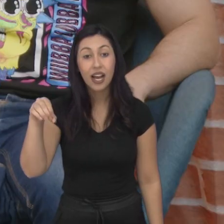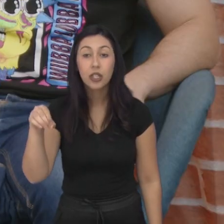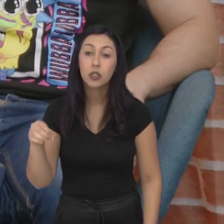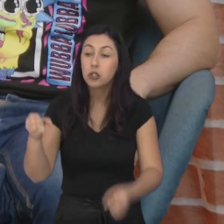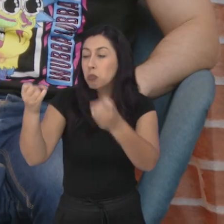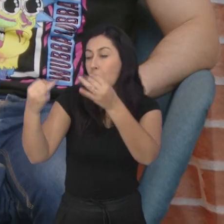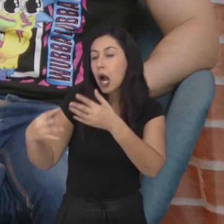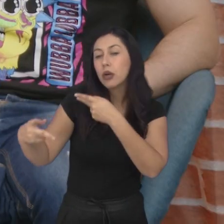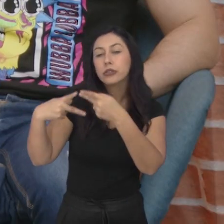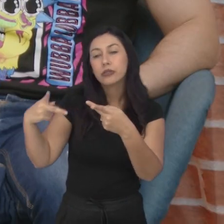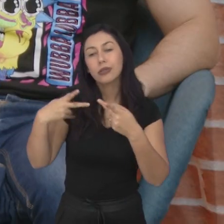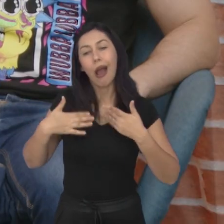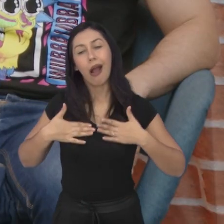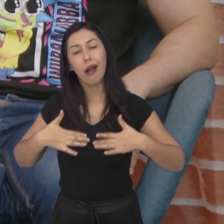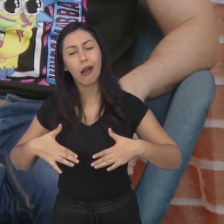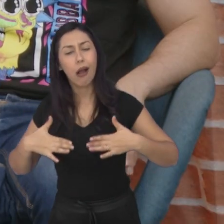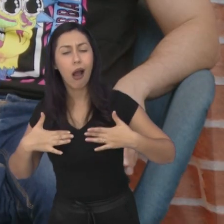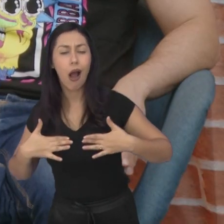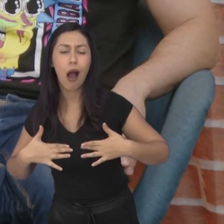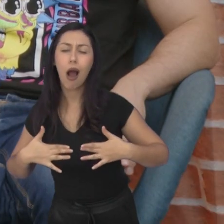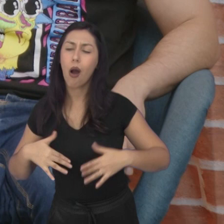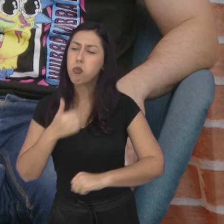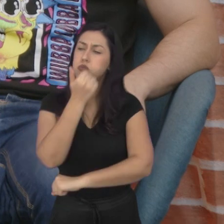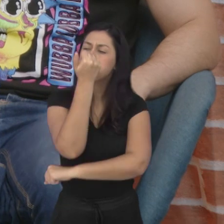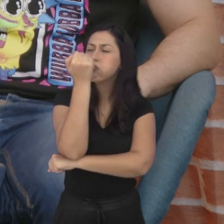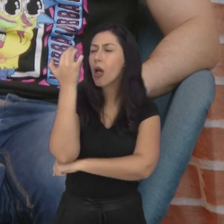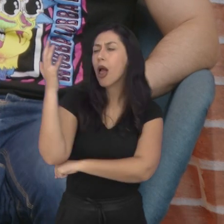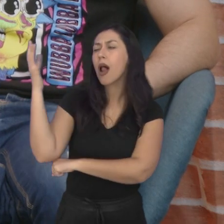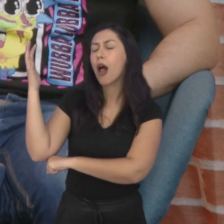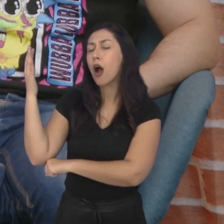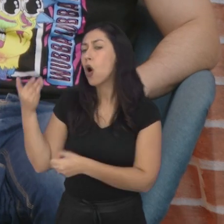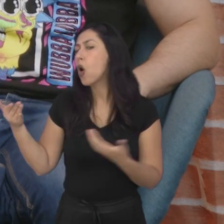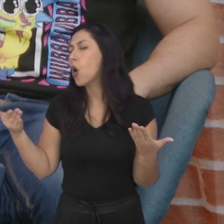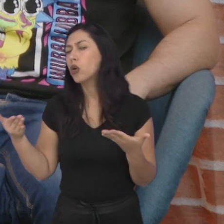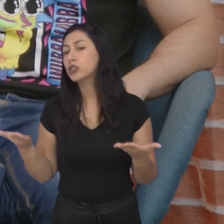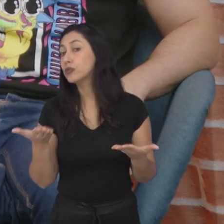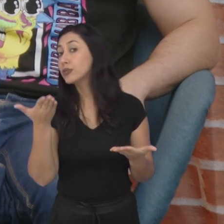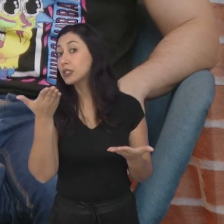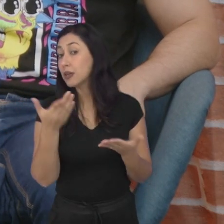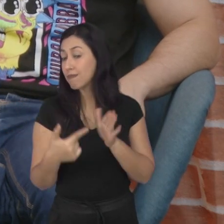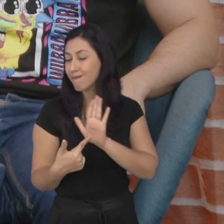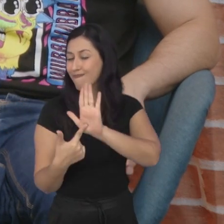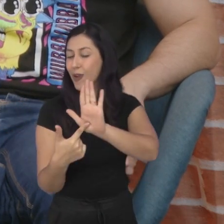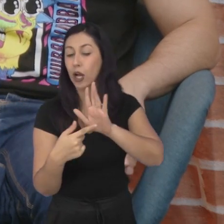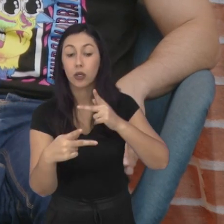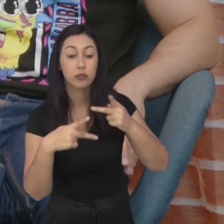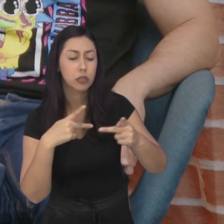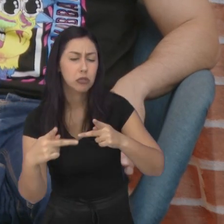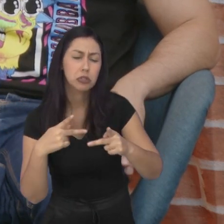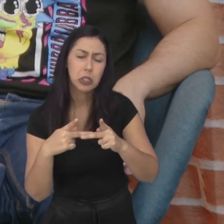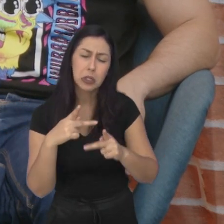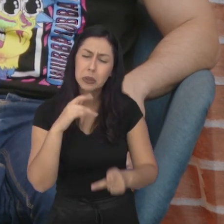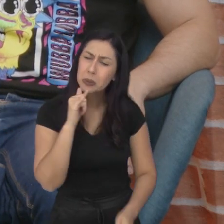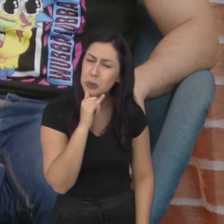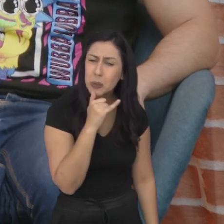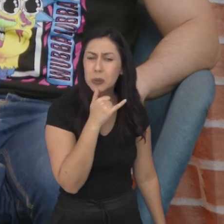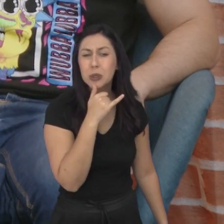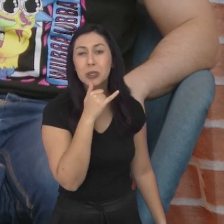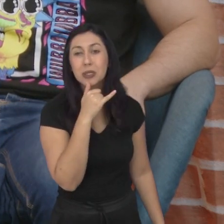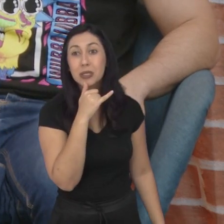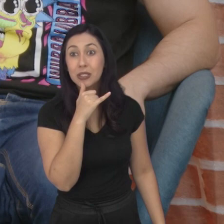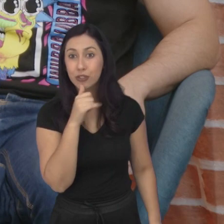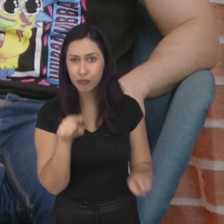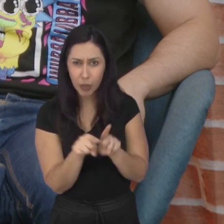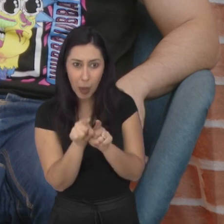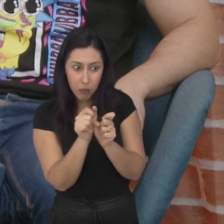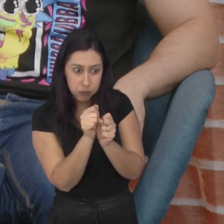da calmaria, do campo, dele, né? Do momento dele. E você fala de uma São José, né, do seu ponto de vista, melancólica